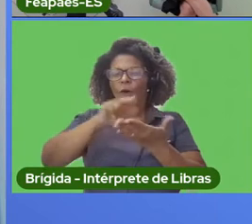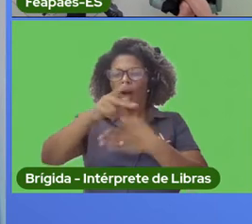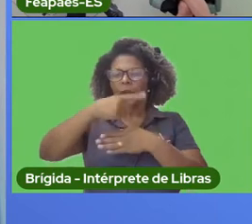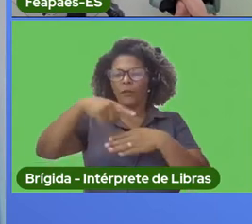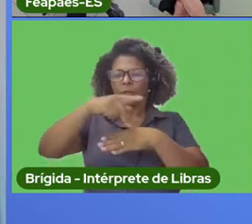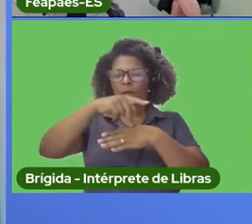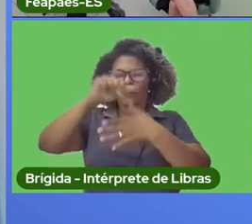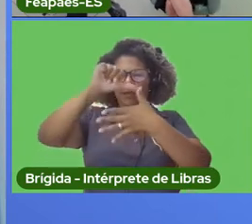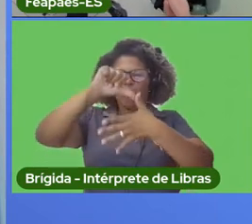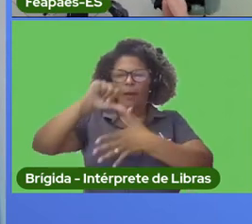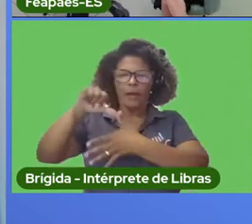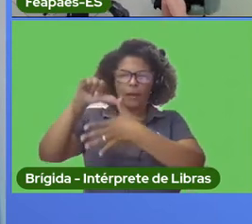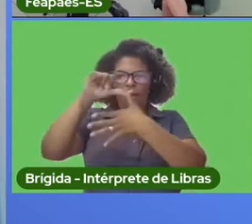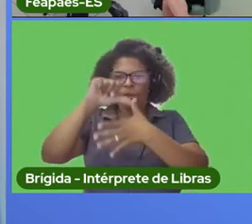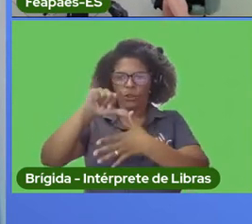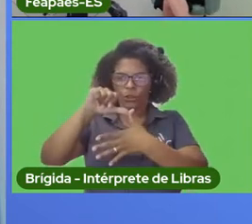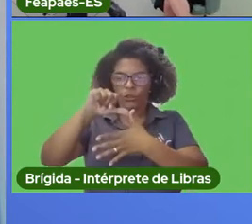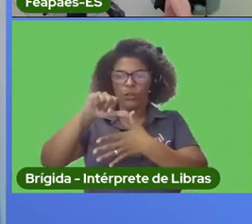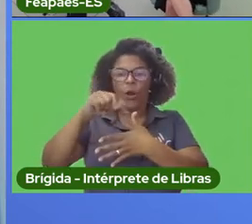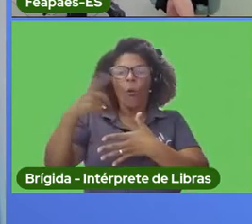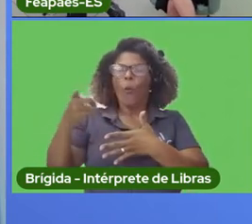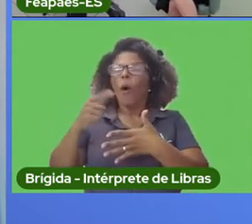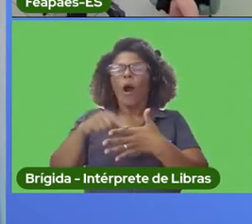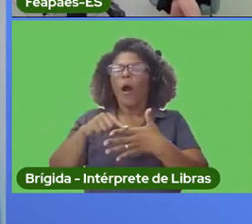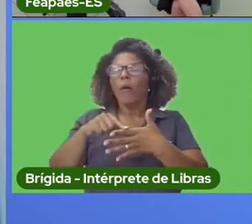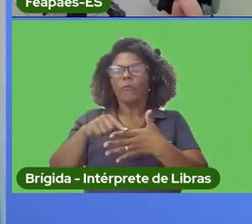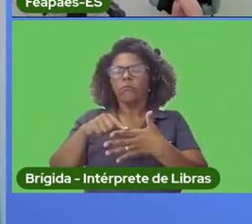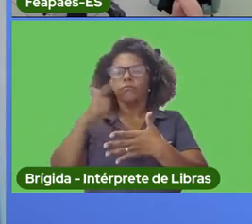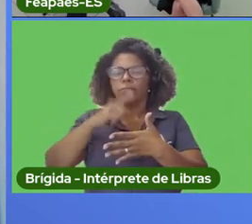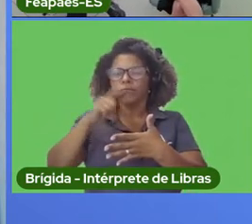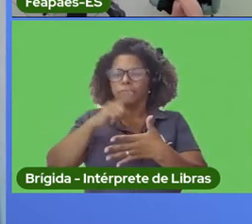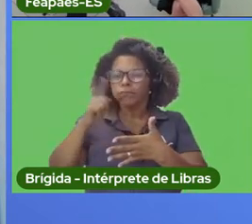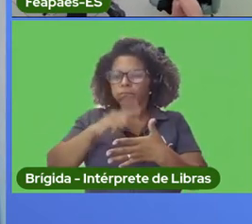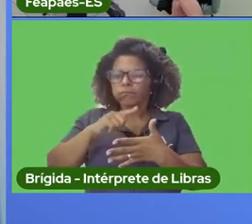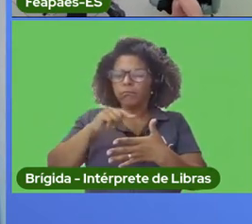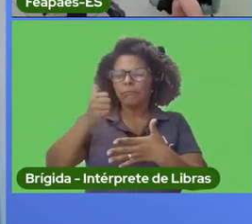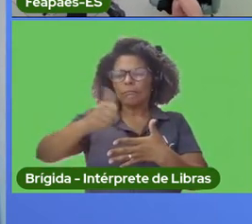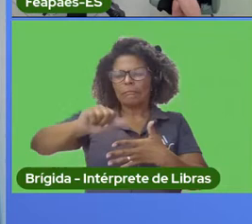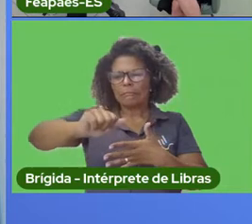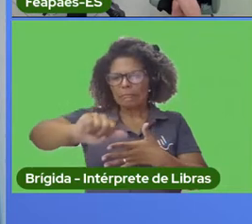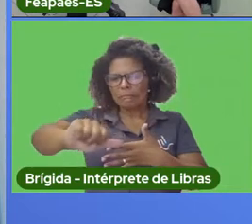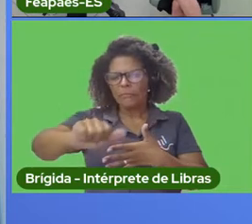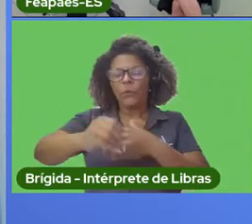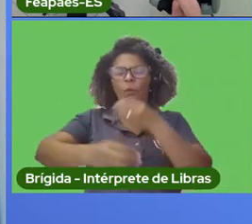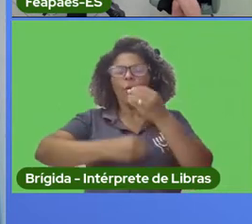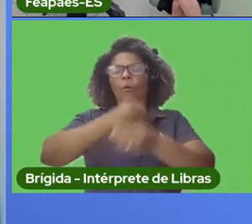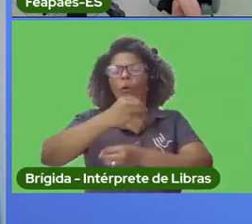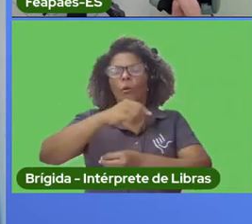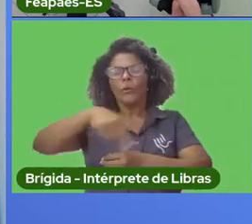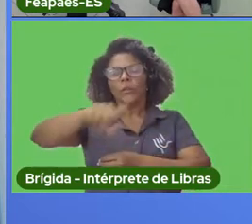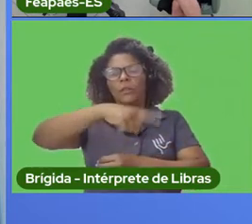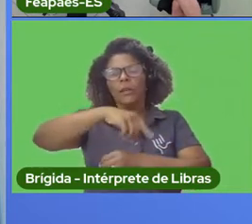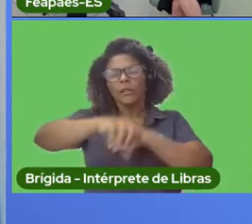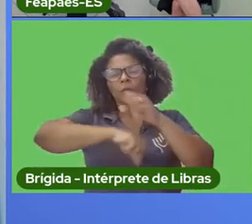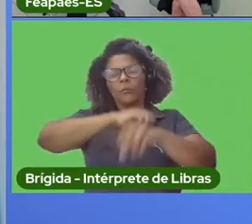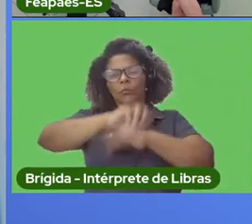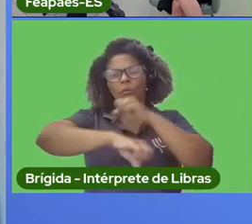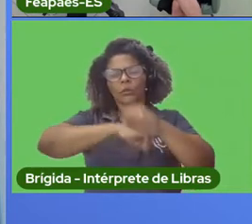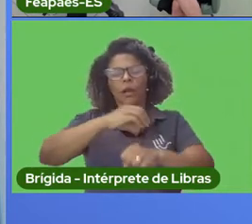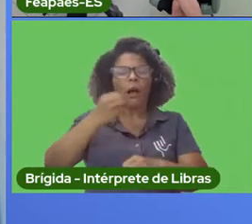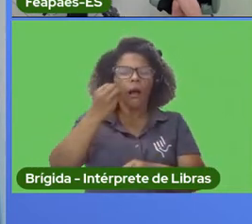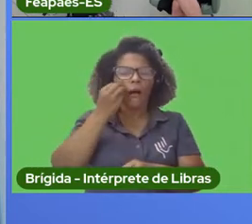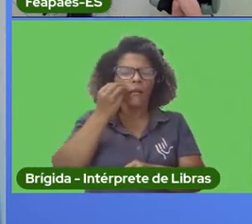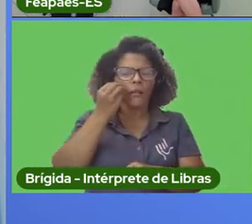vendo quais foram as iniciativas dele, exitosas ou não, em que pé que eles estavam aí buscando essas alternativas para